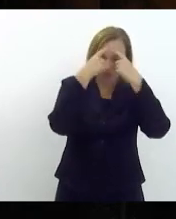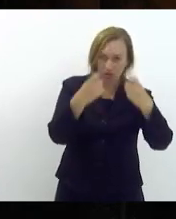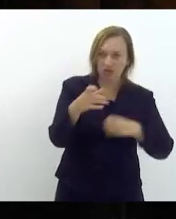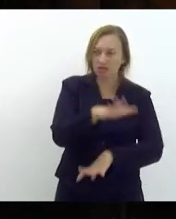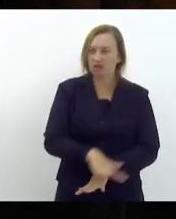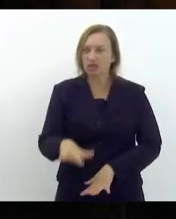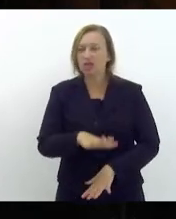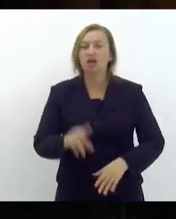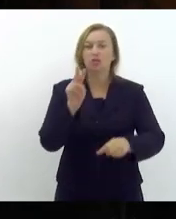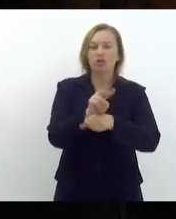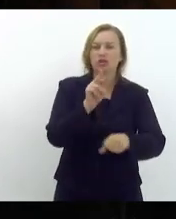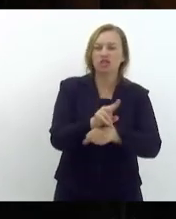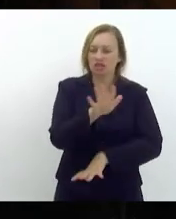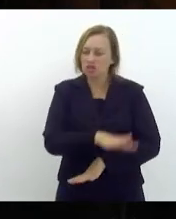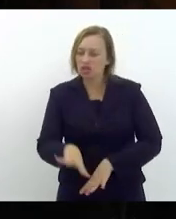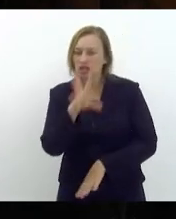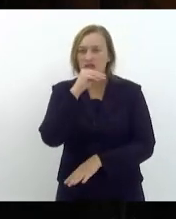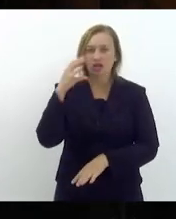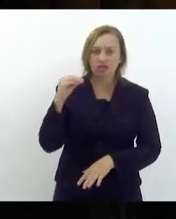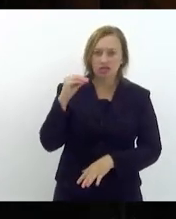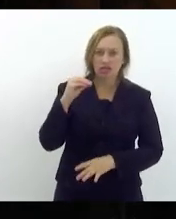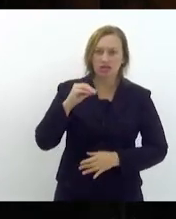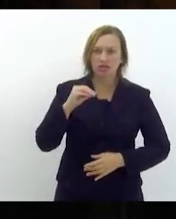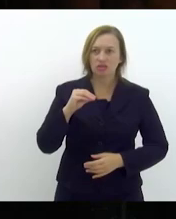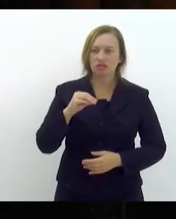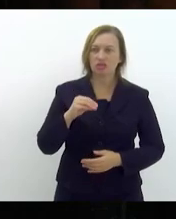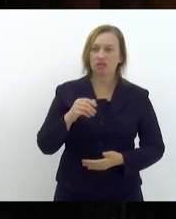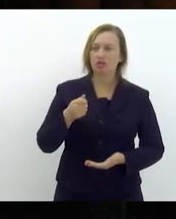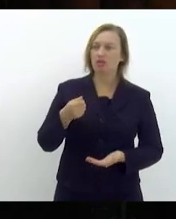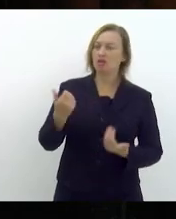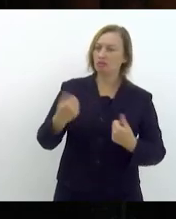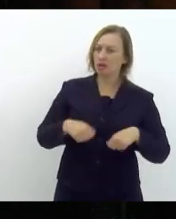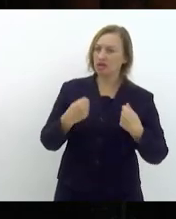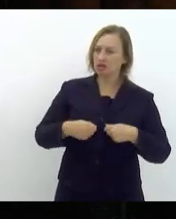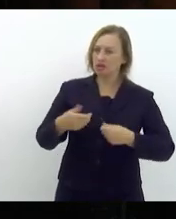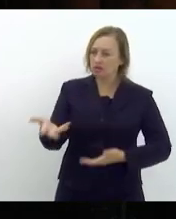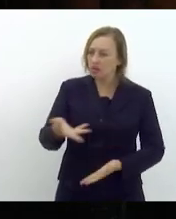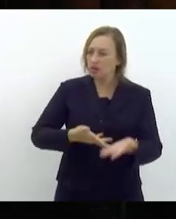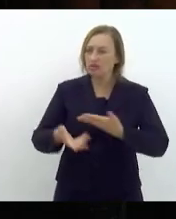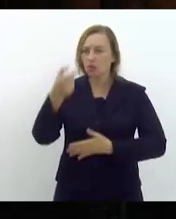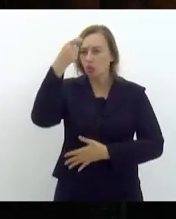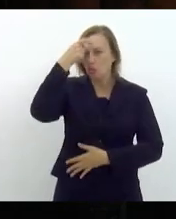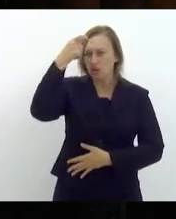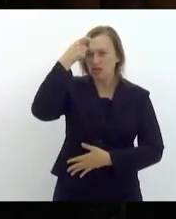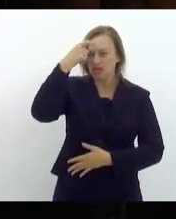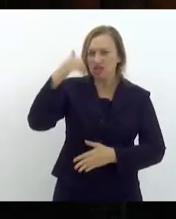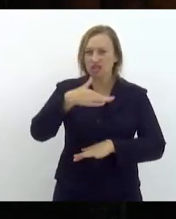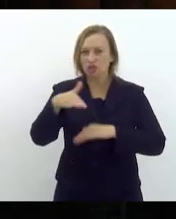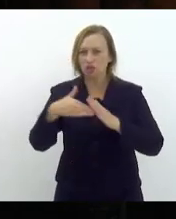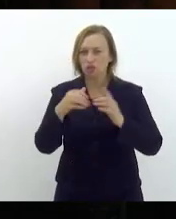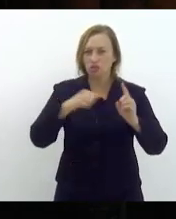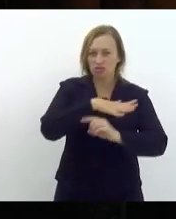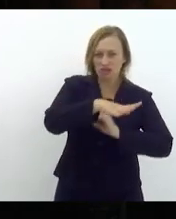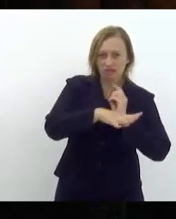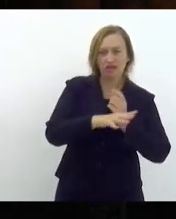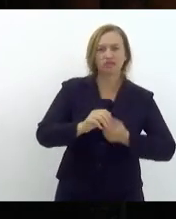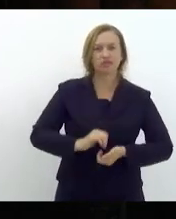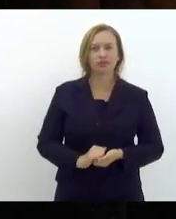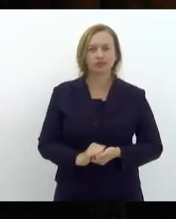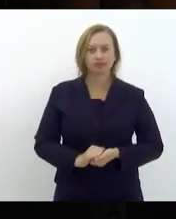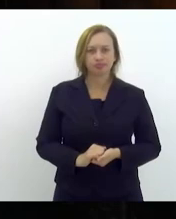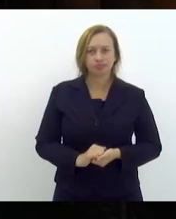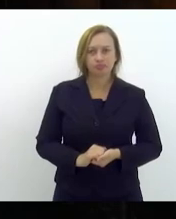proteger nossas crianças e adolescentes exige participação ativa e consciente de toda a sociedade